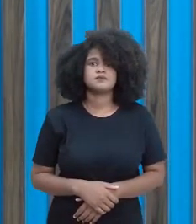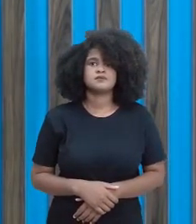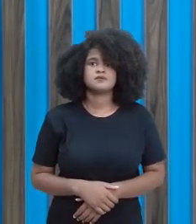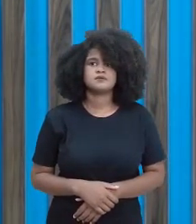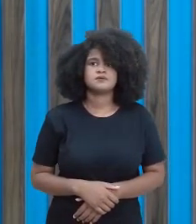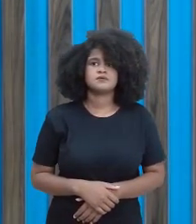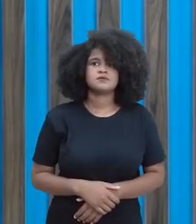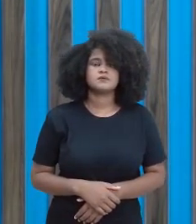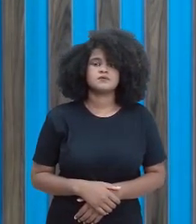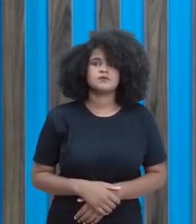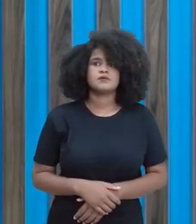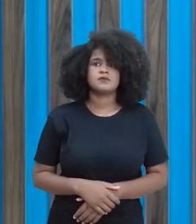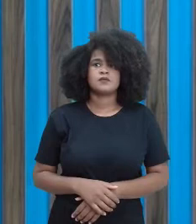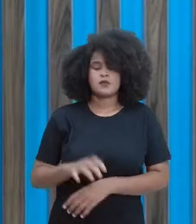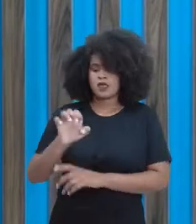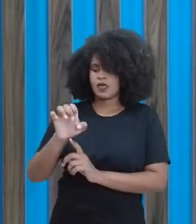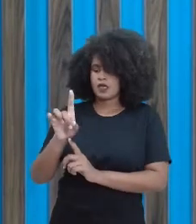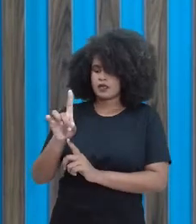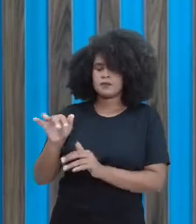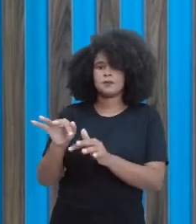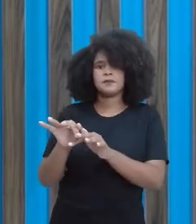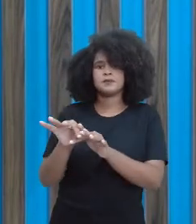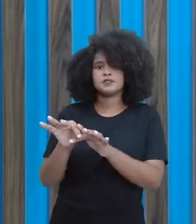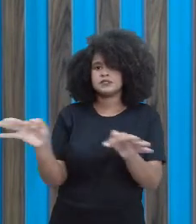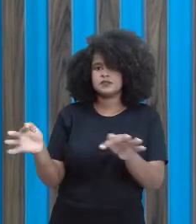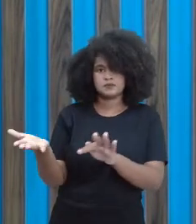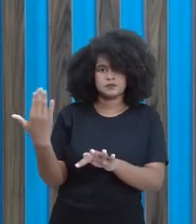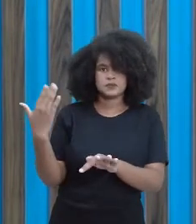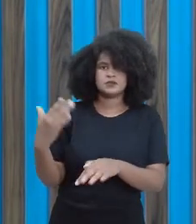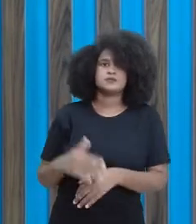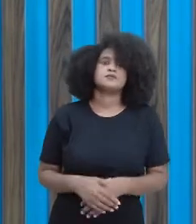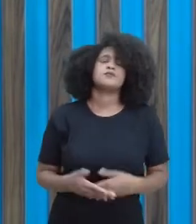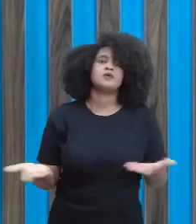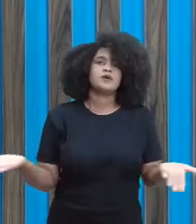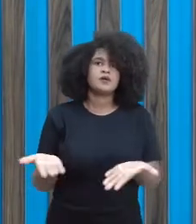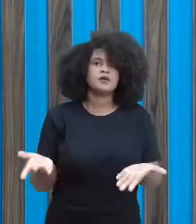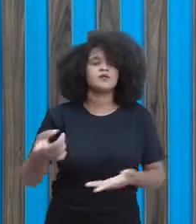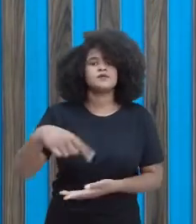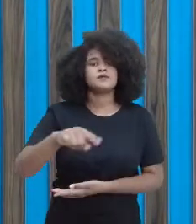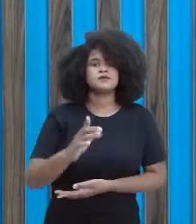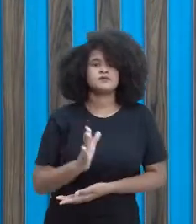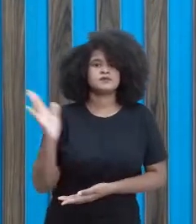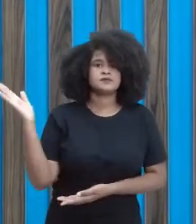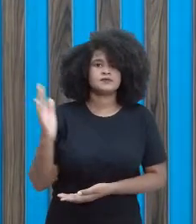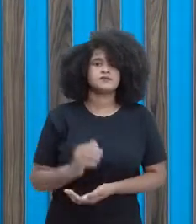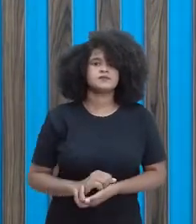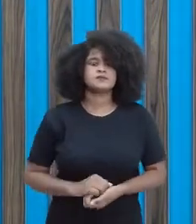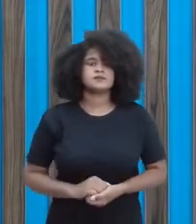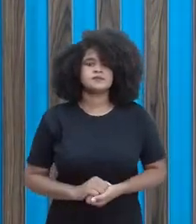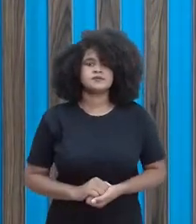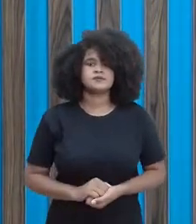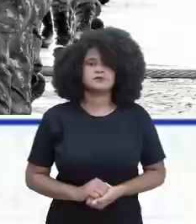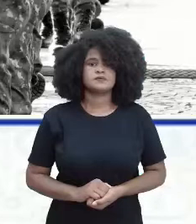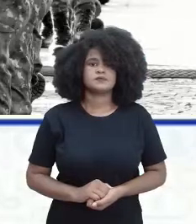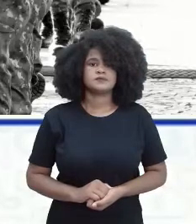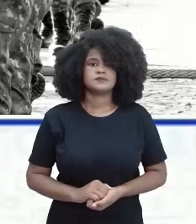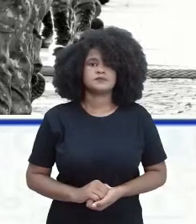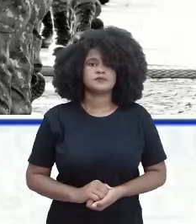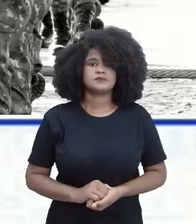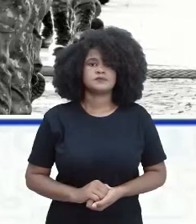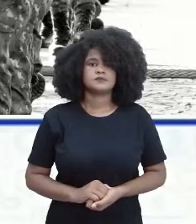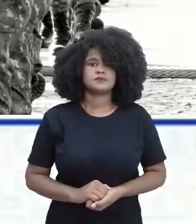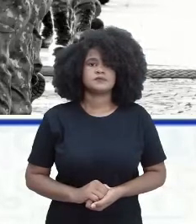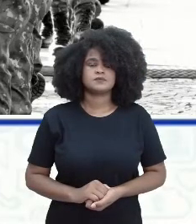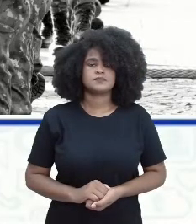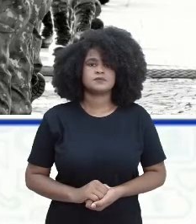Beleza? E o passado simples aqui, como eu falei antes. Agora com vocês, pessoal. In 1964, Freire was building